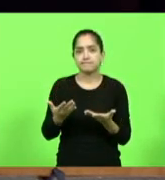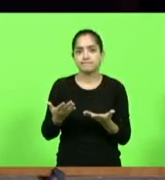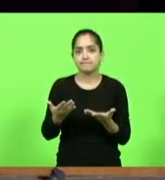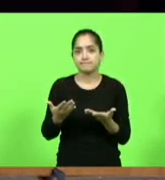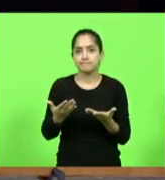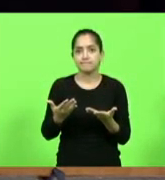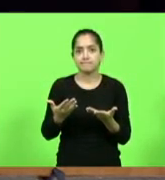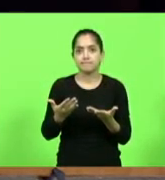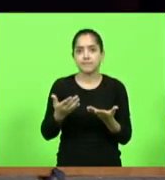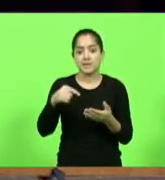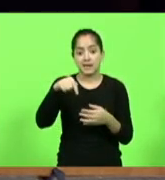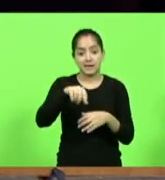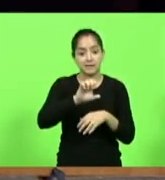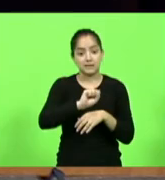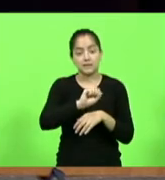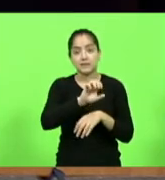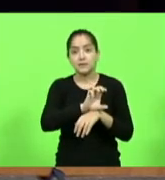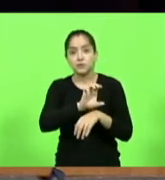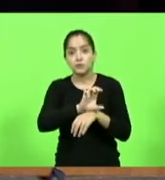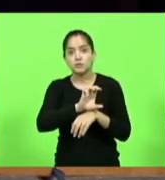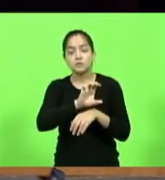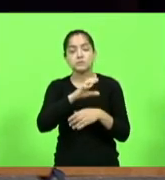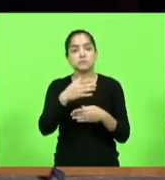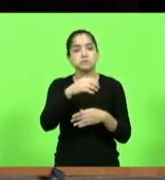no nosso estado, nem no tornado